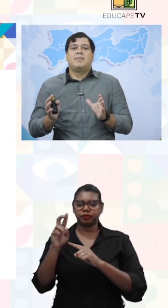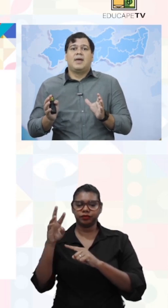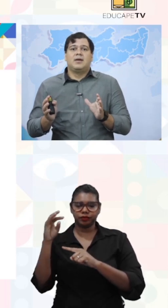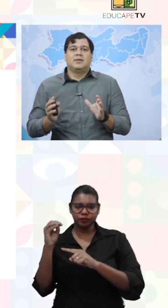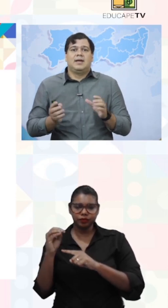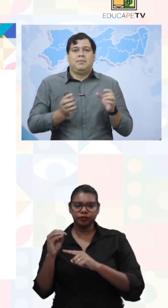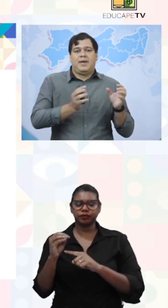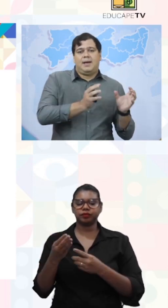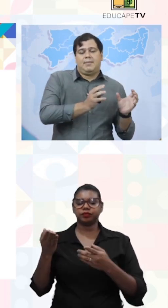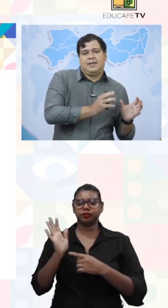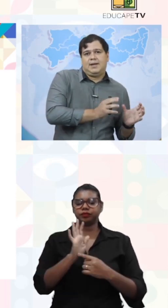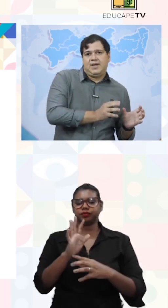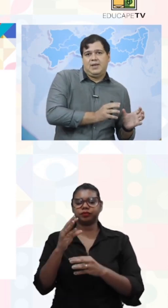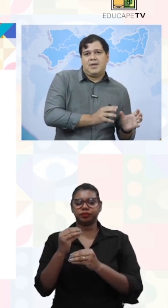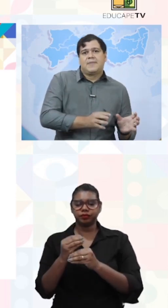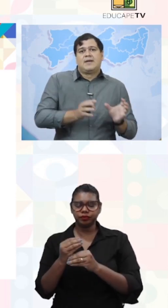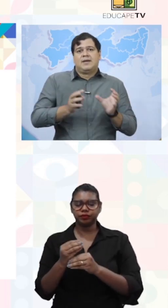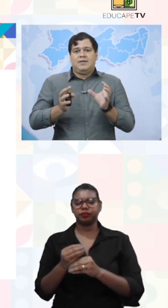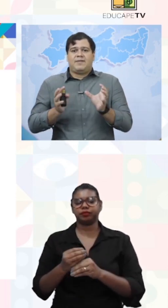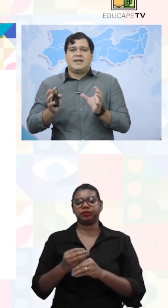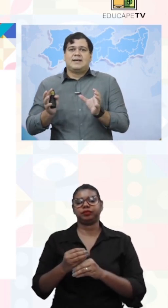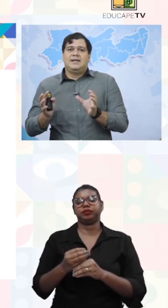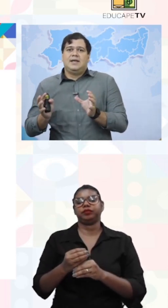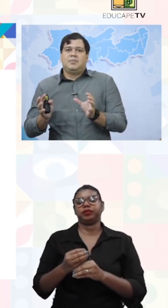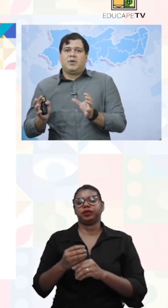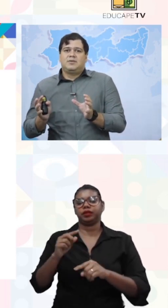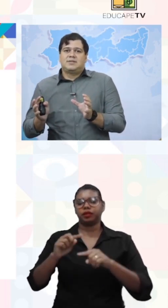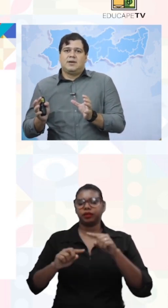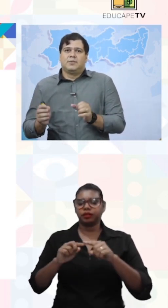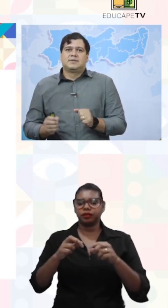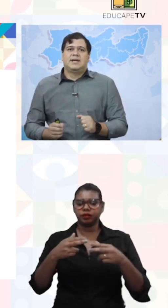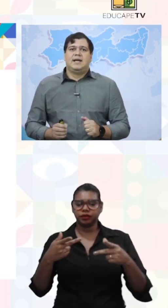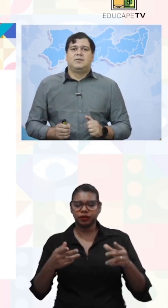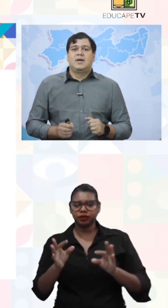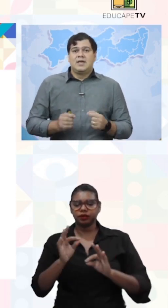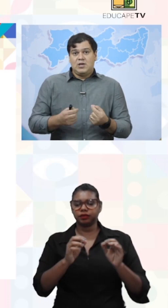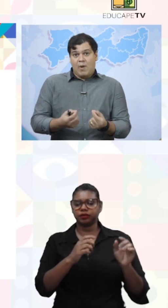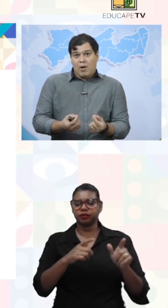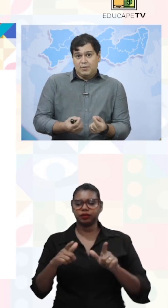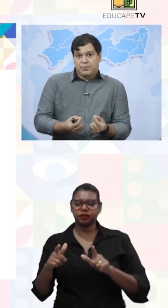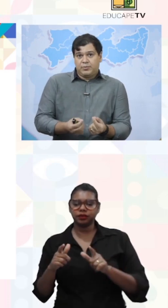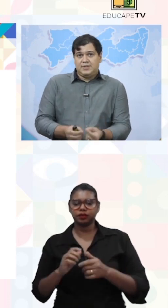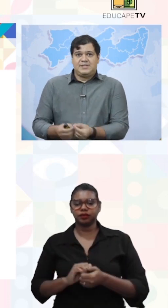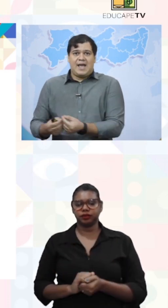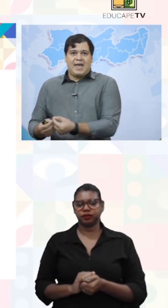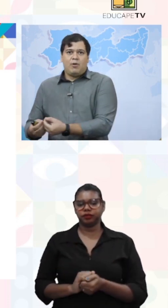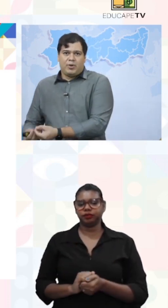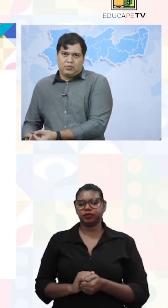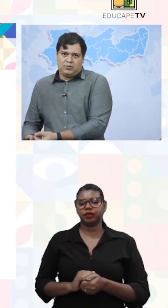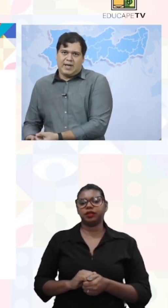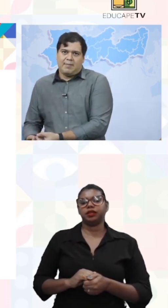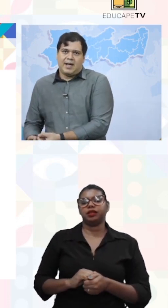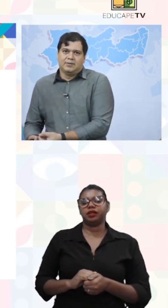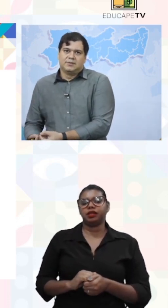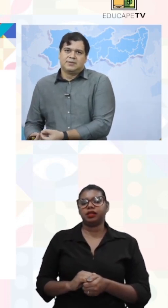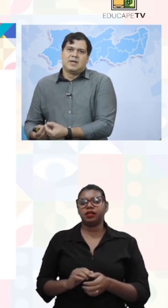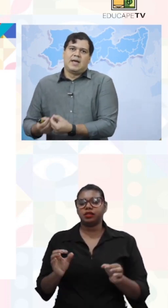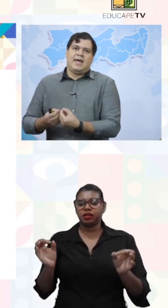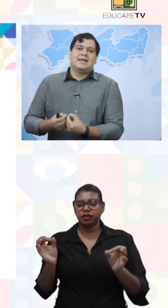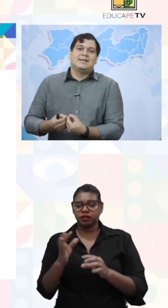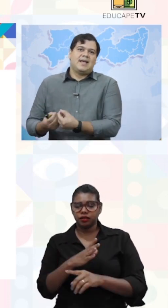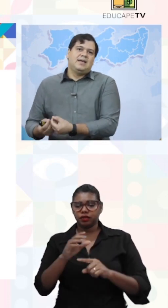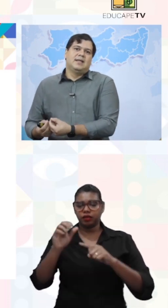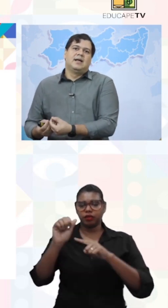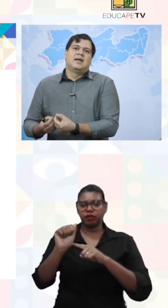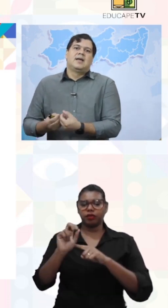aquele meio, né, que pega a matéria-prima e faz a linha de produção, certo? E o output já é o produto acabado, é